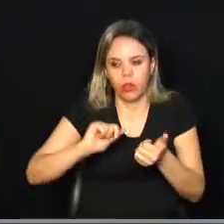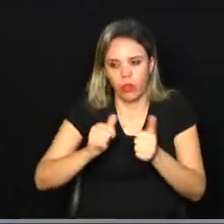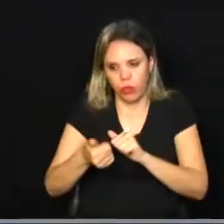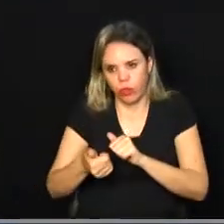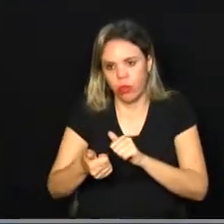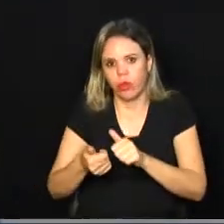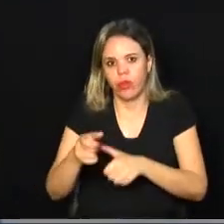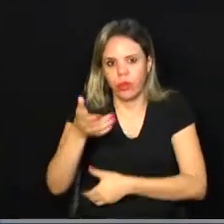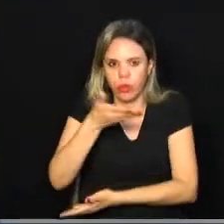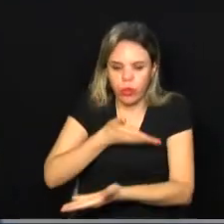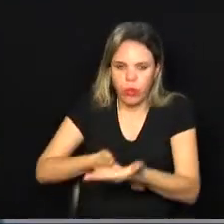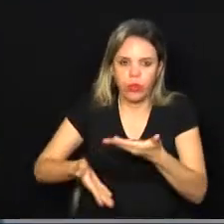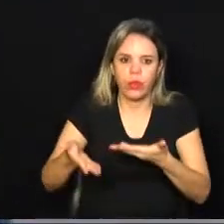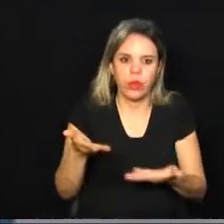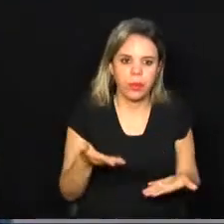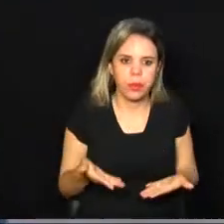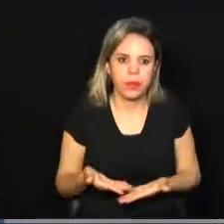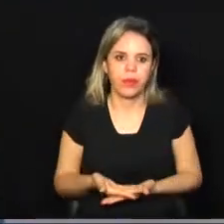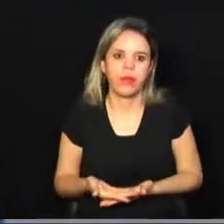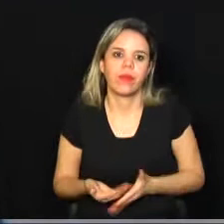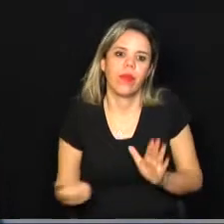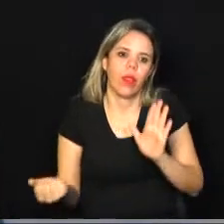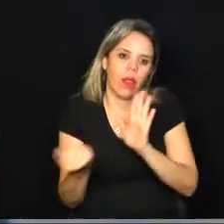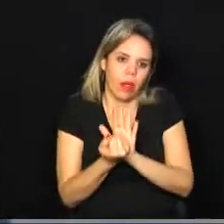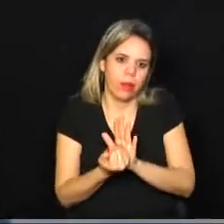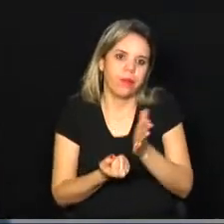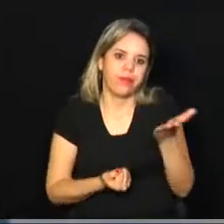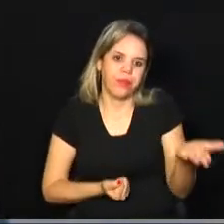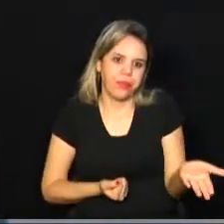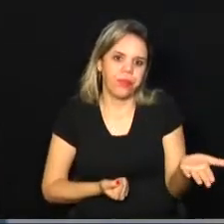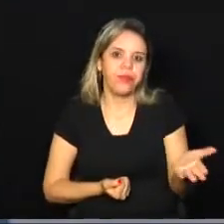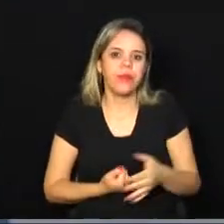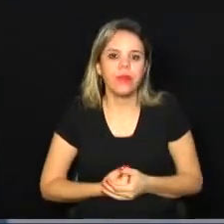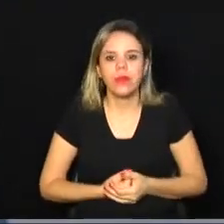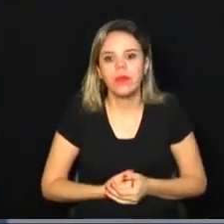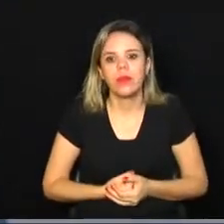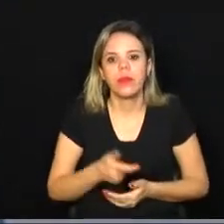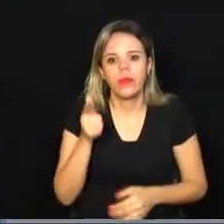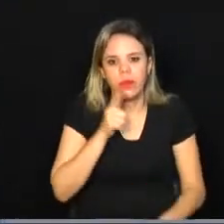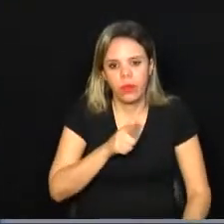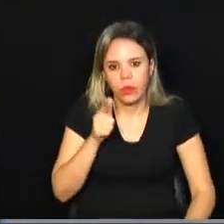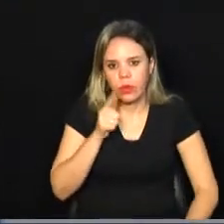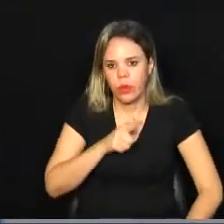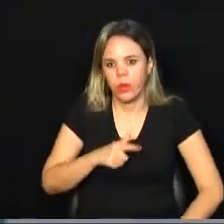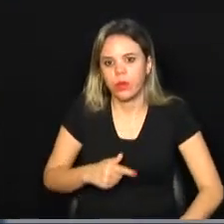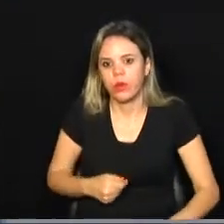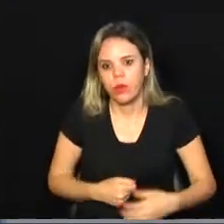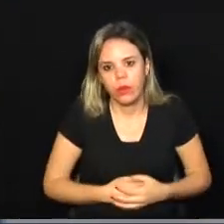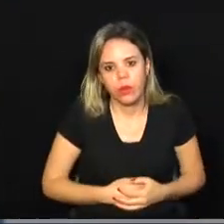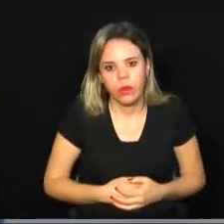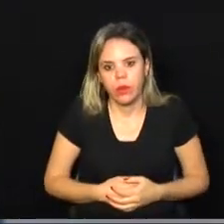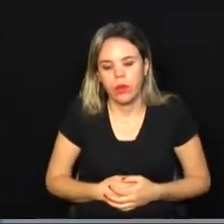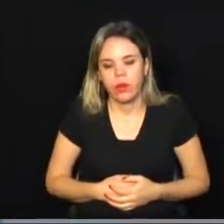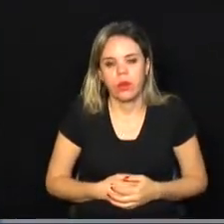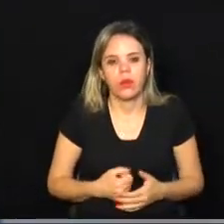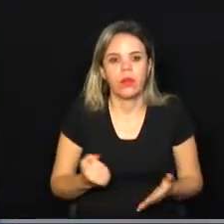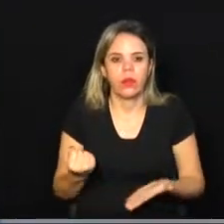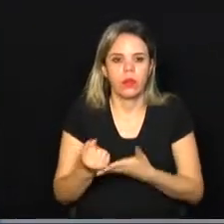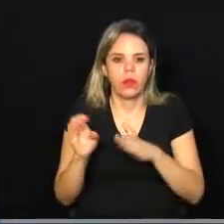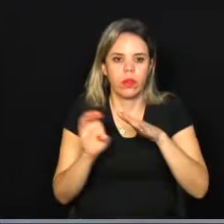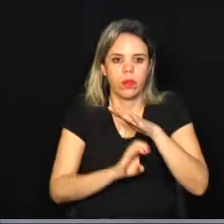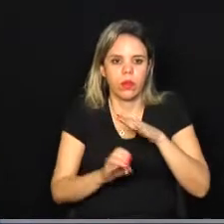se tornando aí uma marca, né? Uhum. Então ele consegue mais patrocínio,